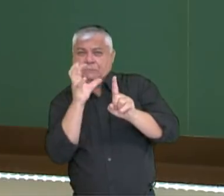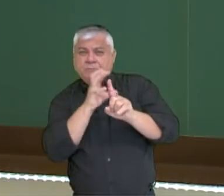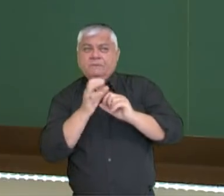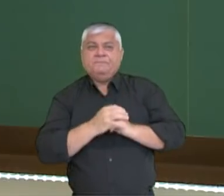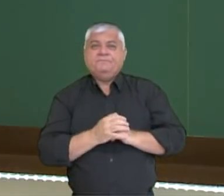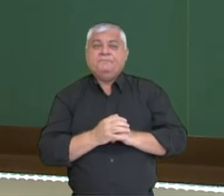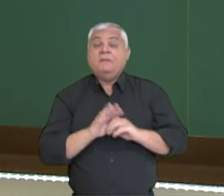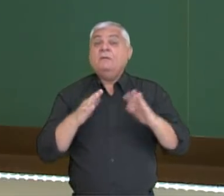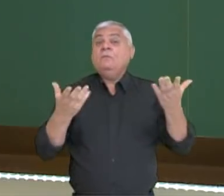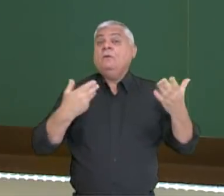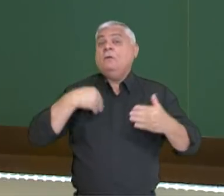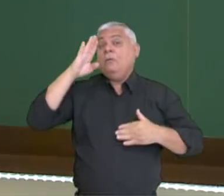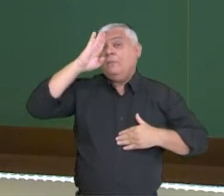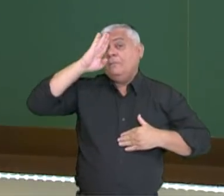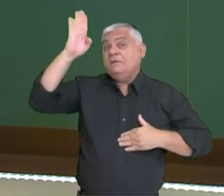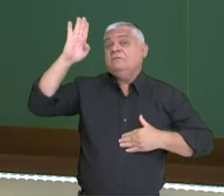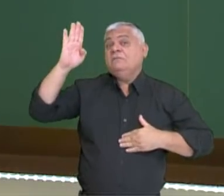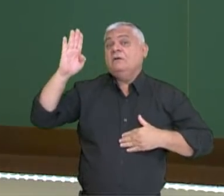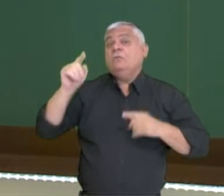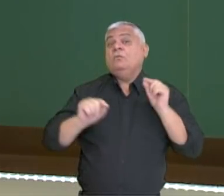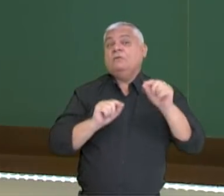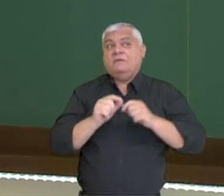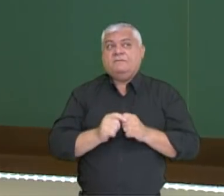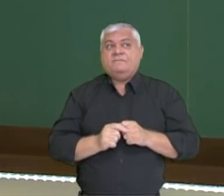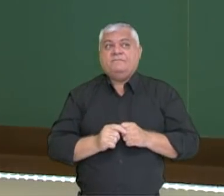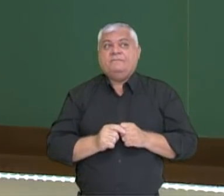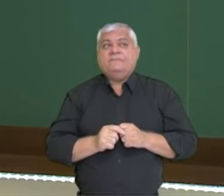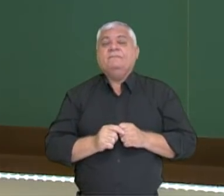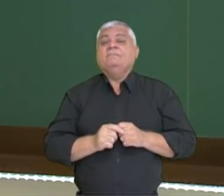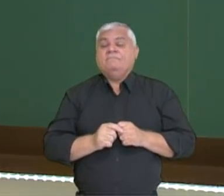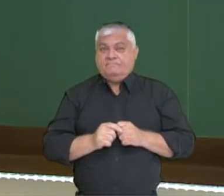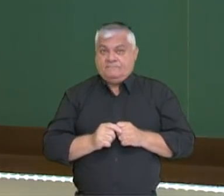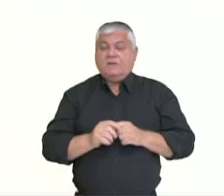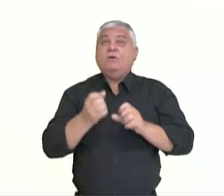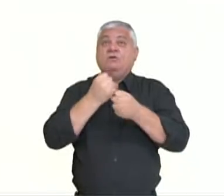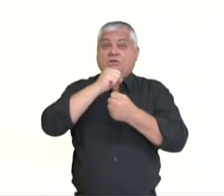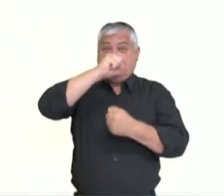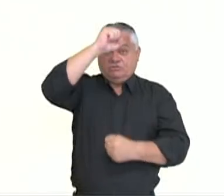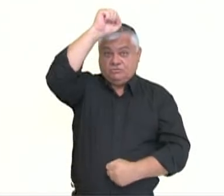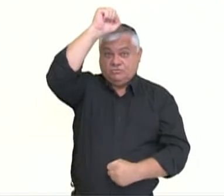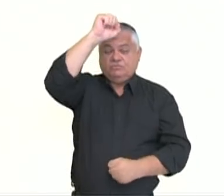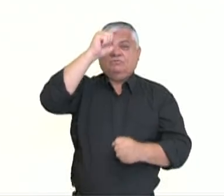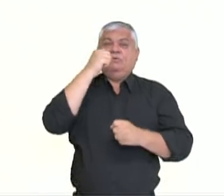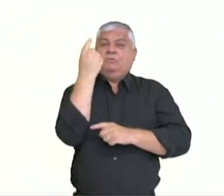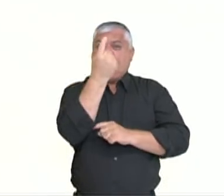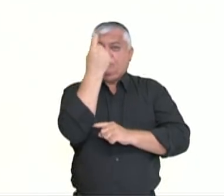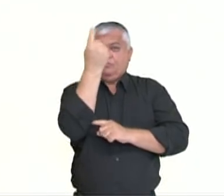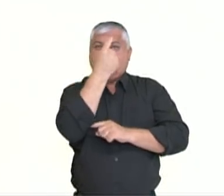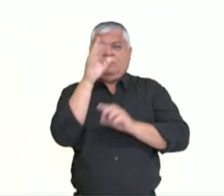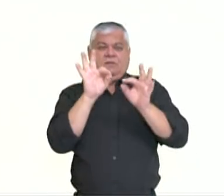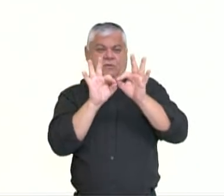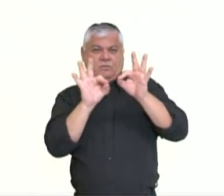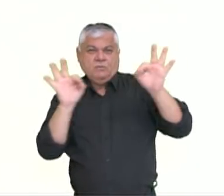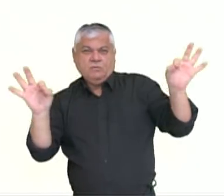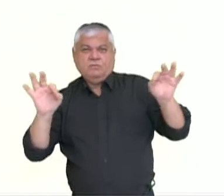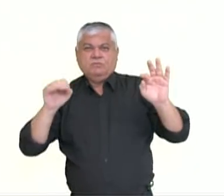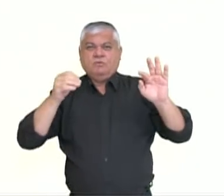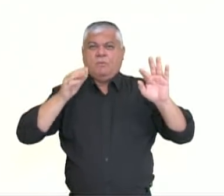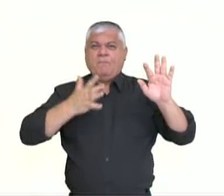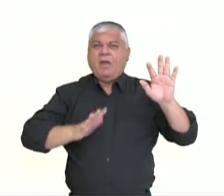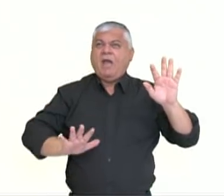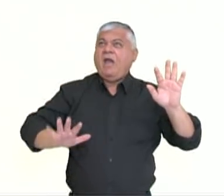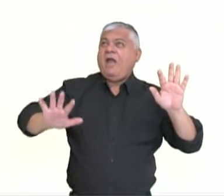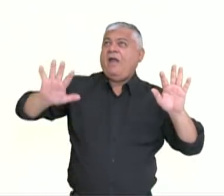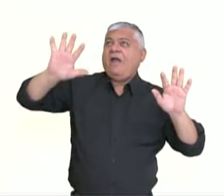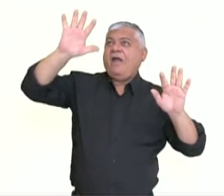são os principais fatores climáticos mesmo? Latitude, altitude, maritimidade